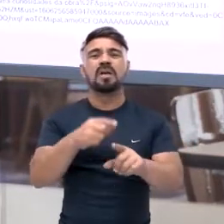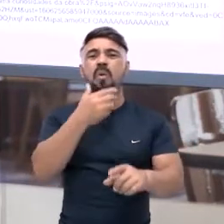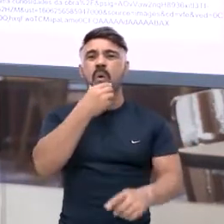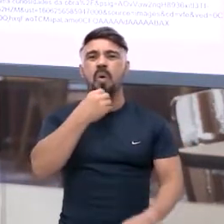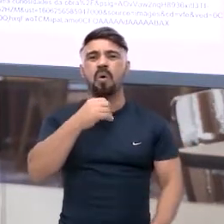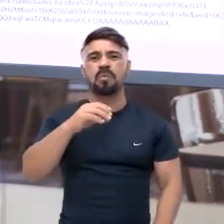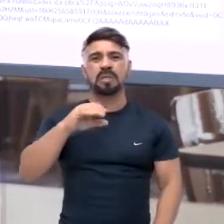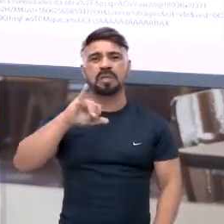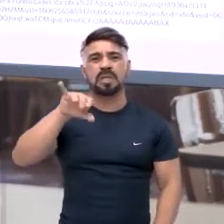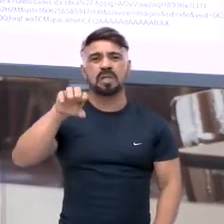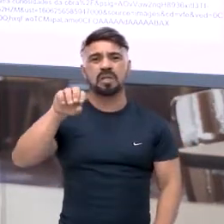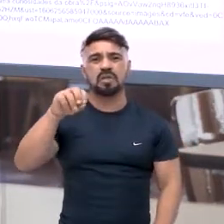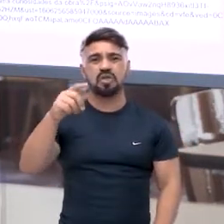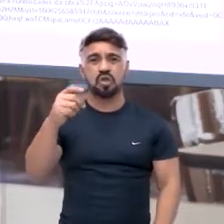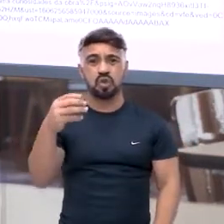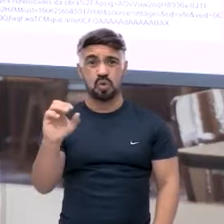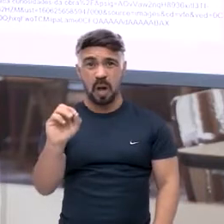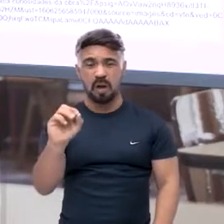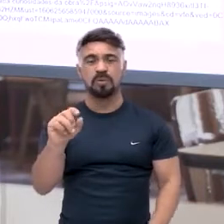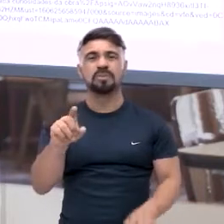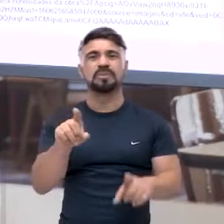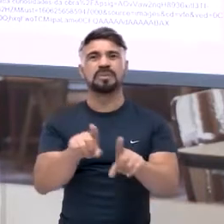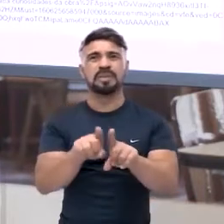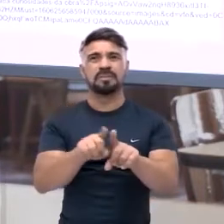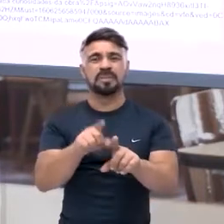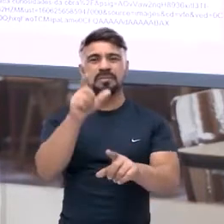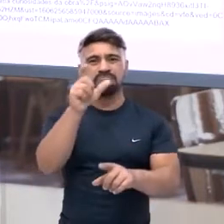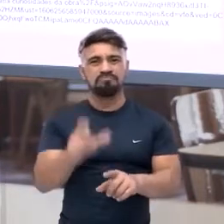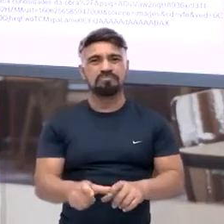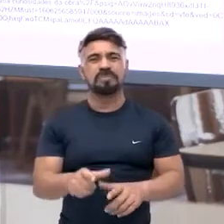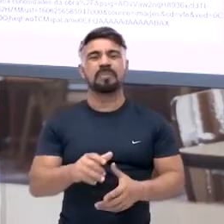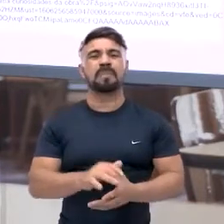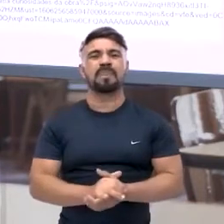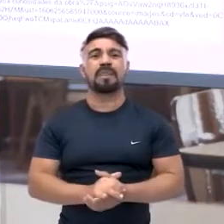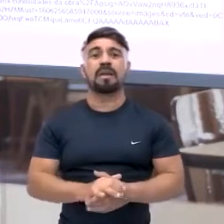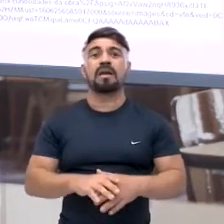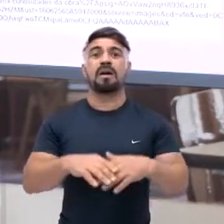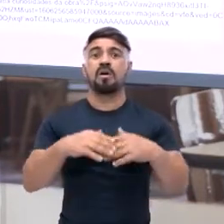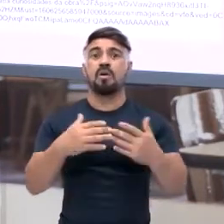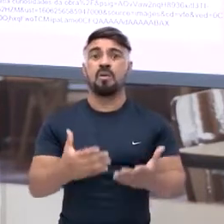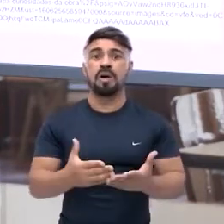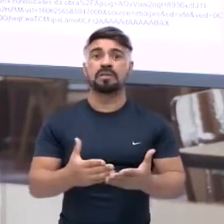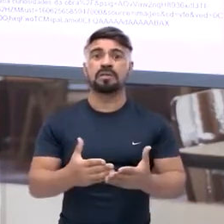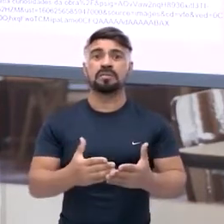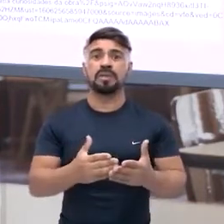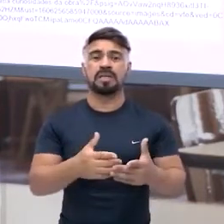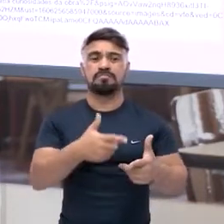inesquecível de João Grilo, que literalmente passa por esse processo.